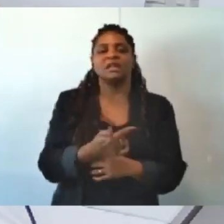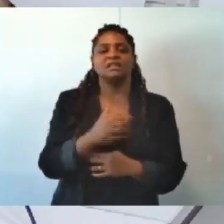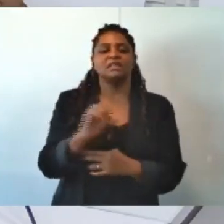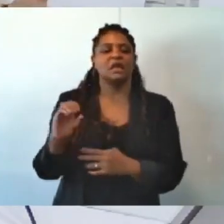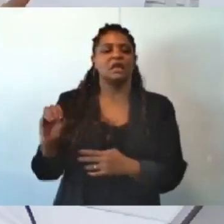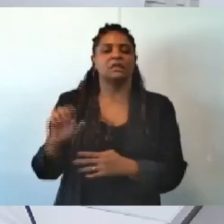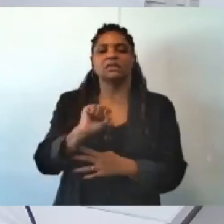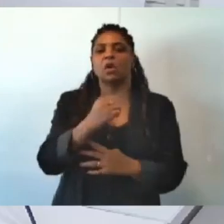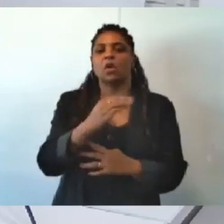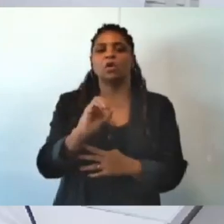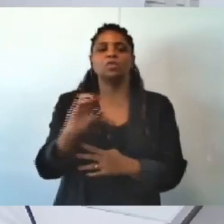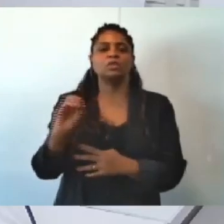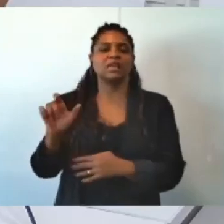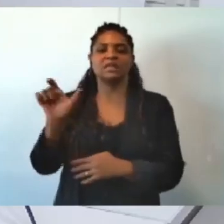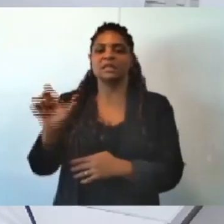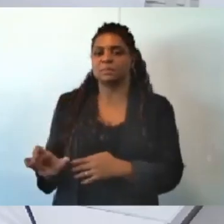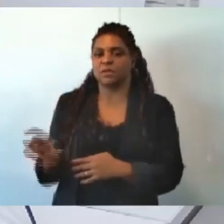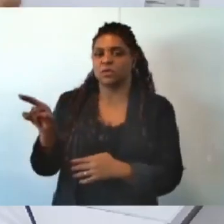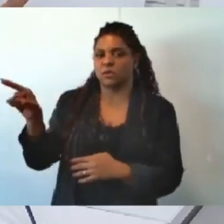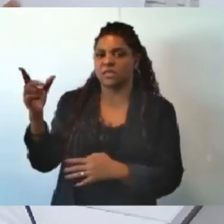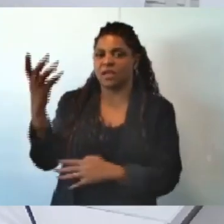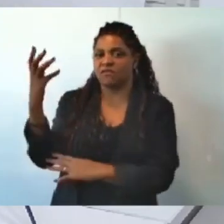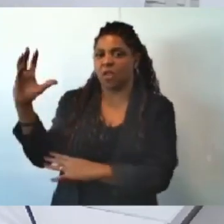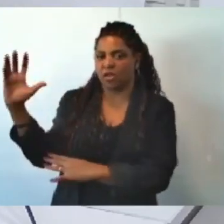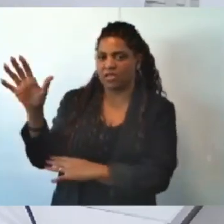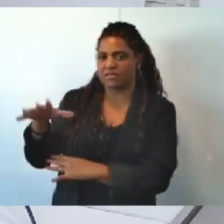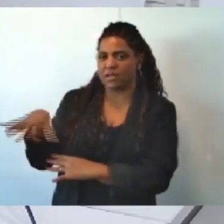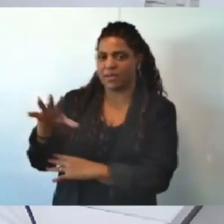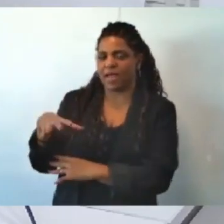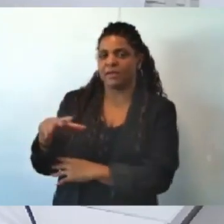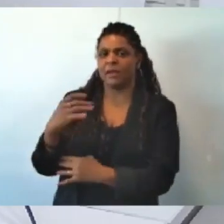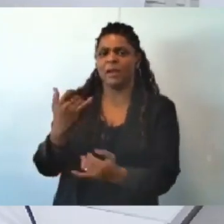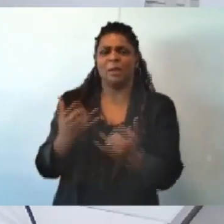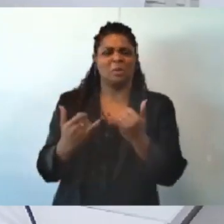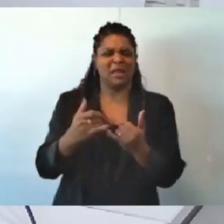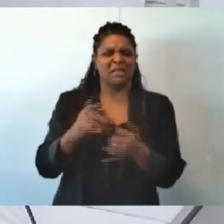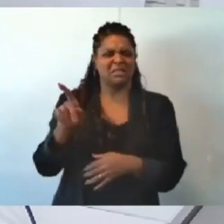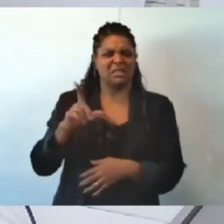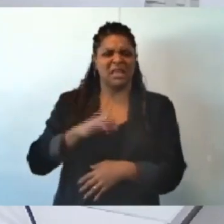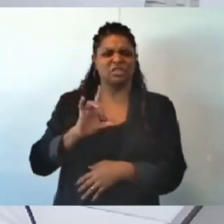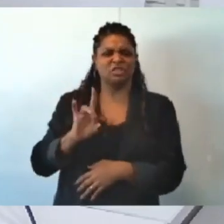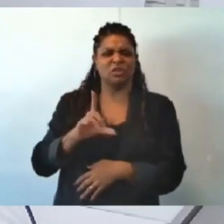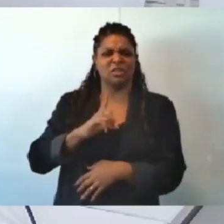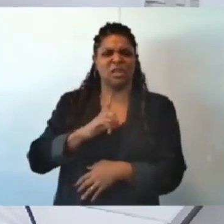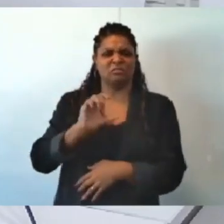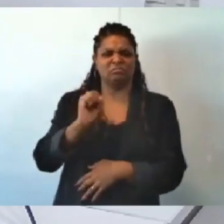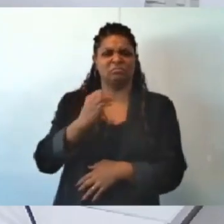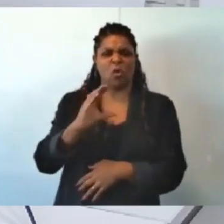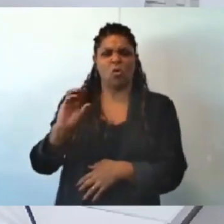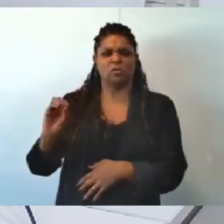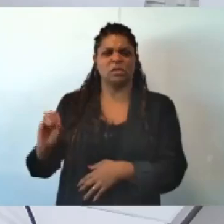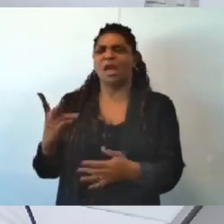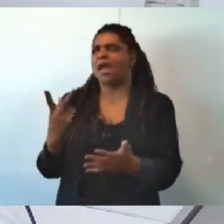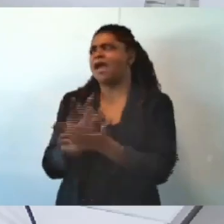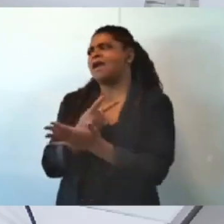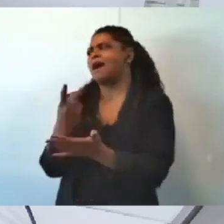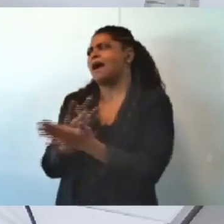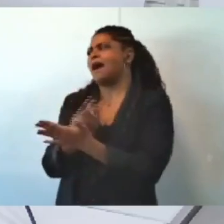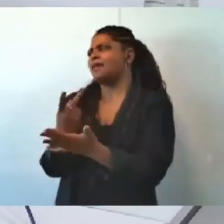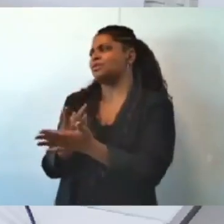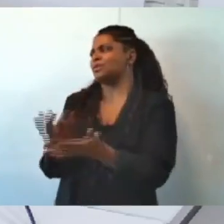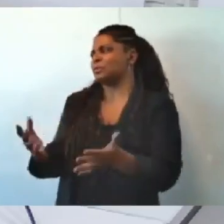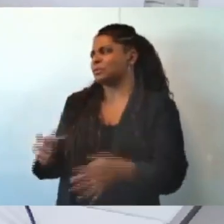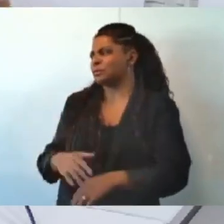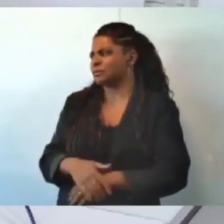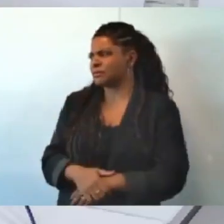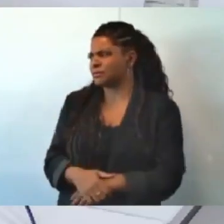Floresta, como se o Floresta tivesse só 800 pessoas, está errado, está totalmente errado, entendeu? O